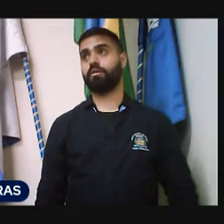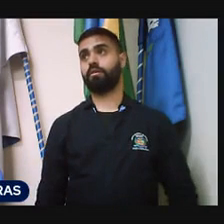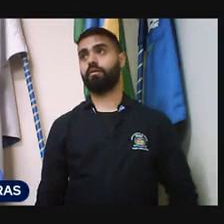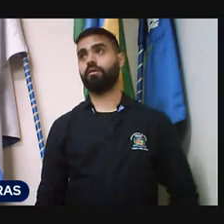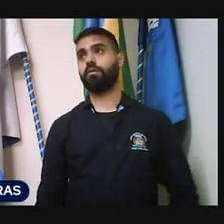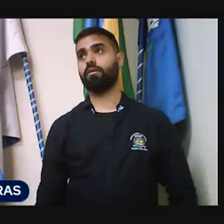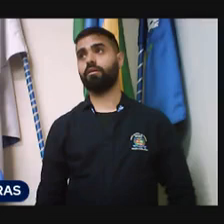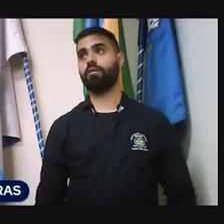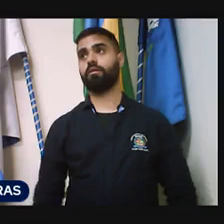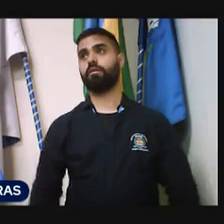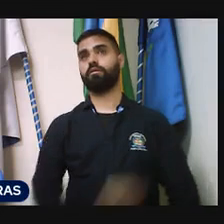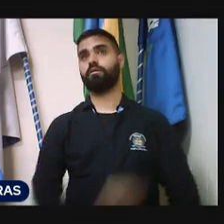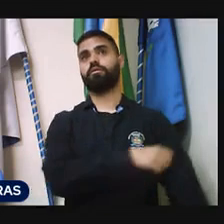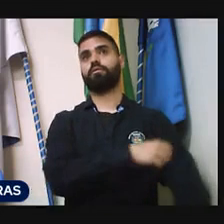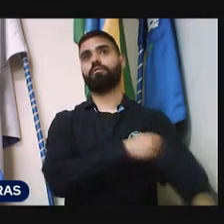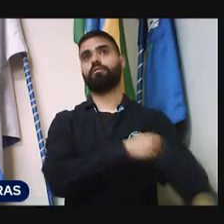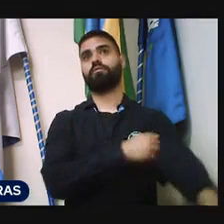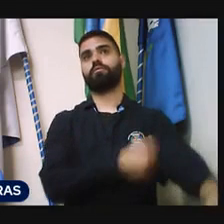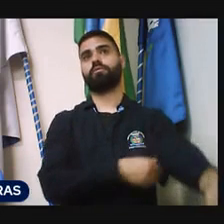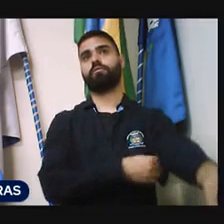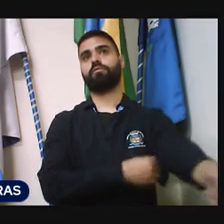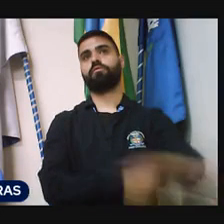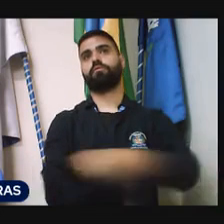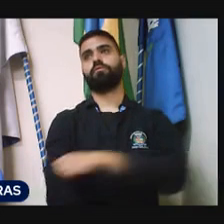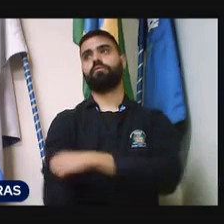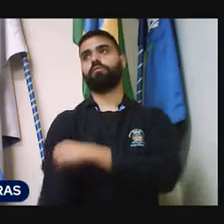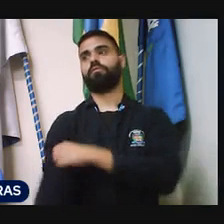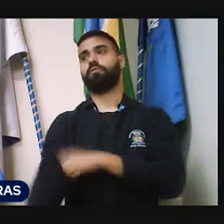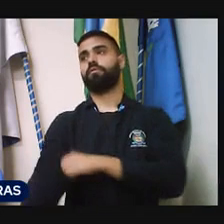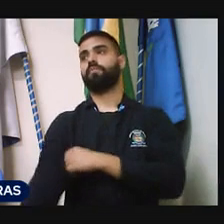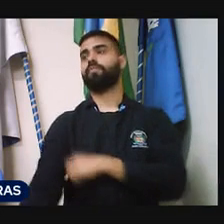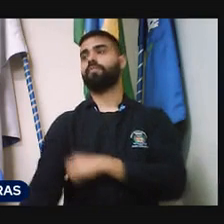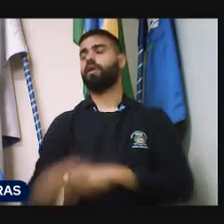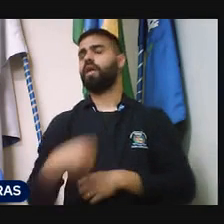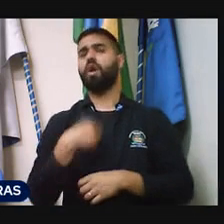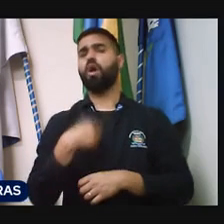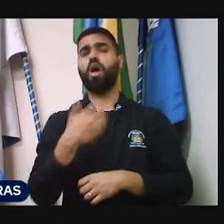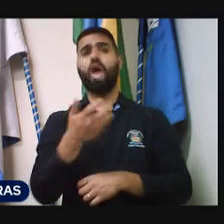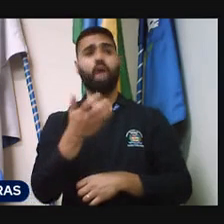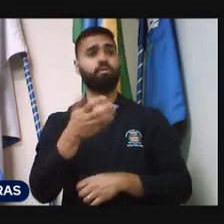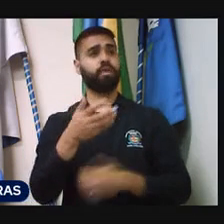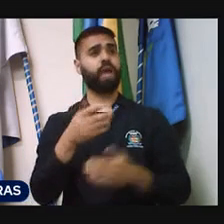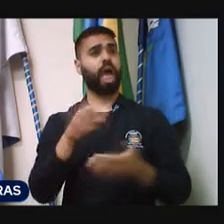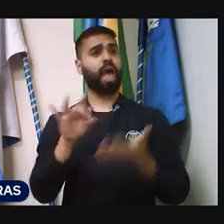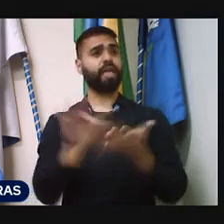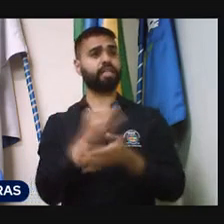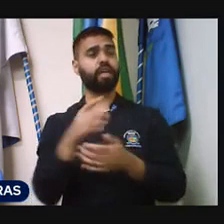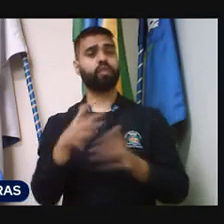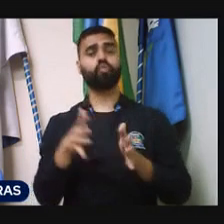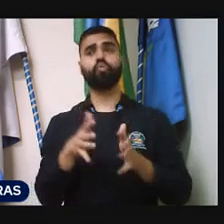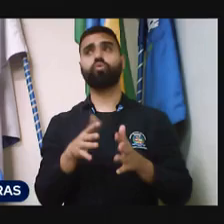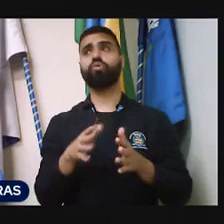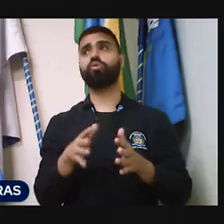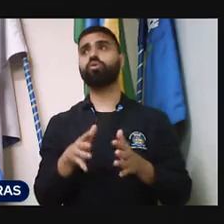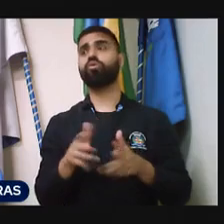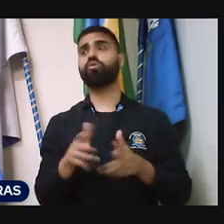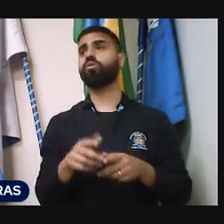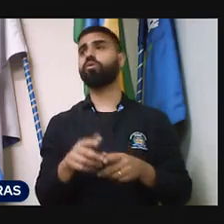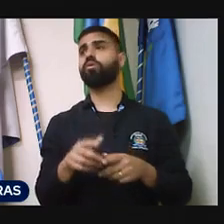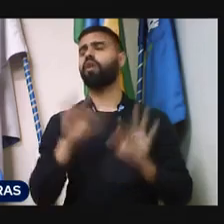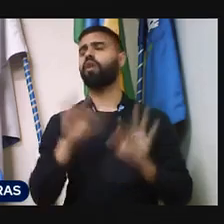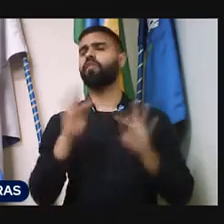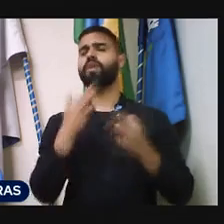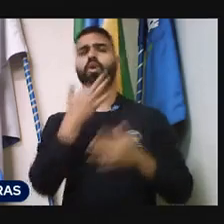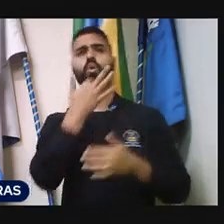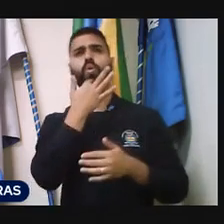eu queria ver se deixar assinar também esse requerimento contigo pelo seguinte tem uma família que eu conheço até do BNH João